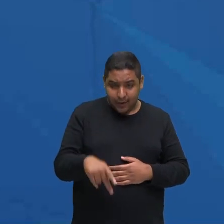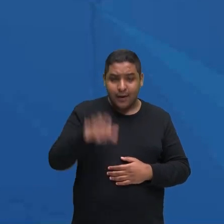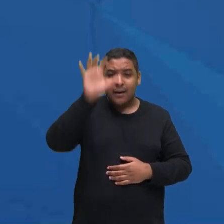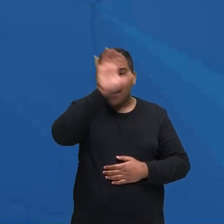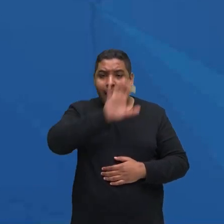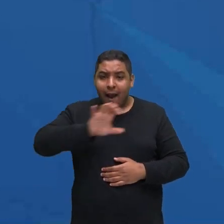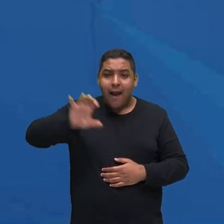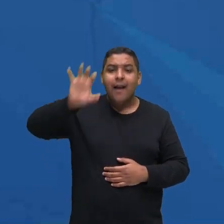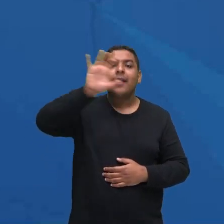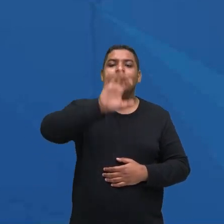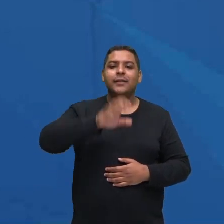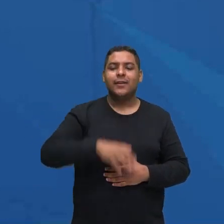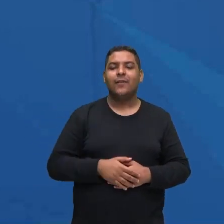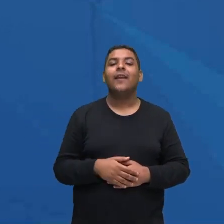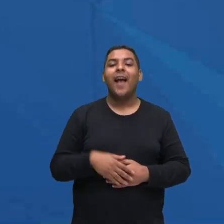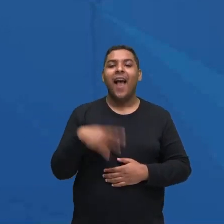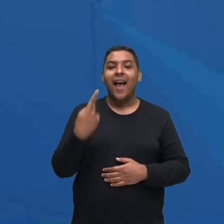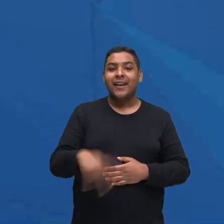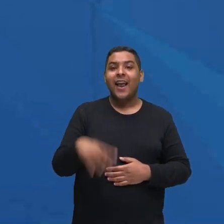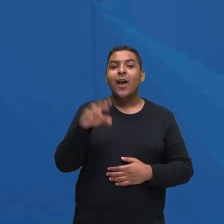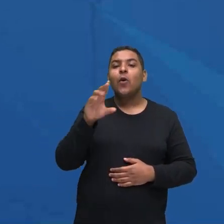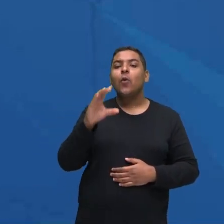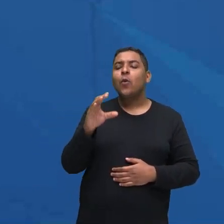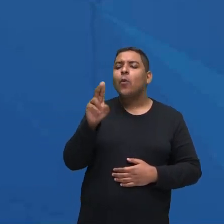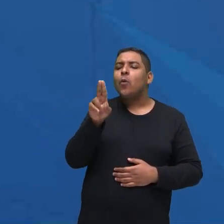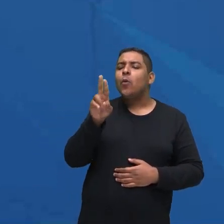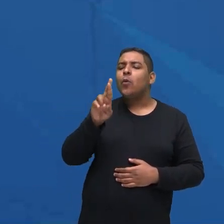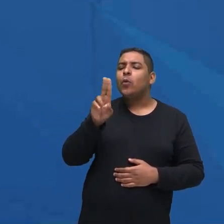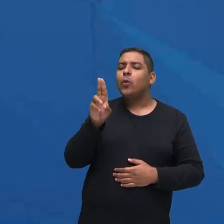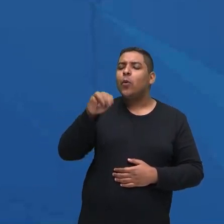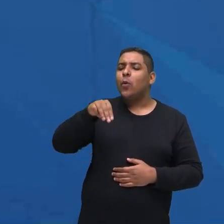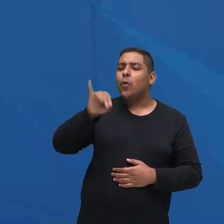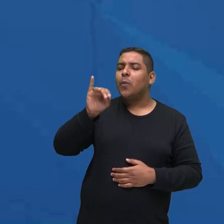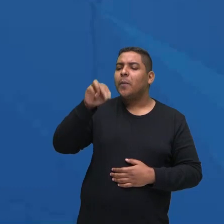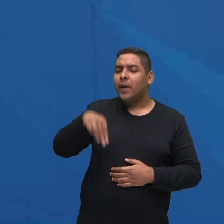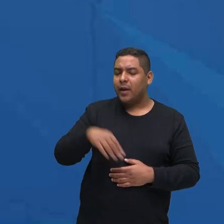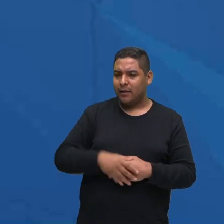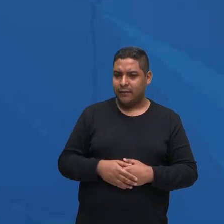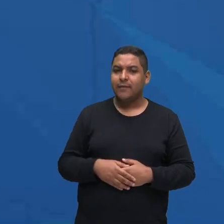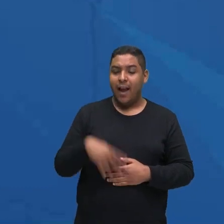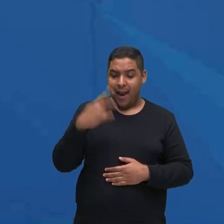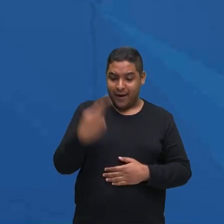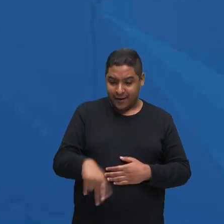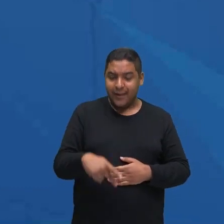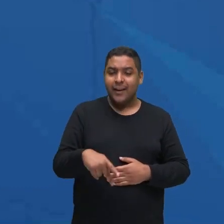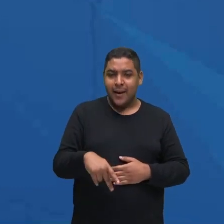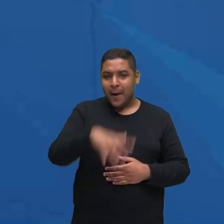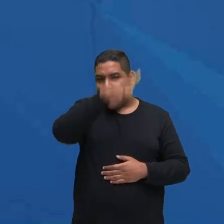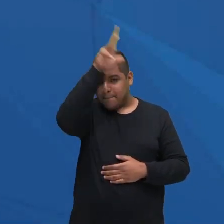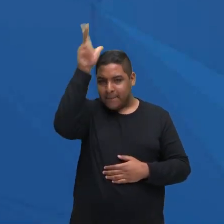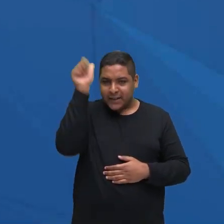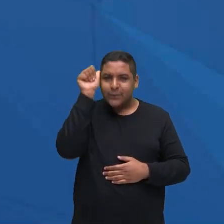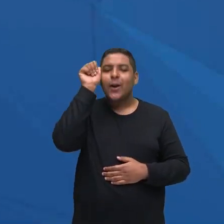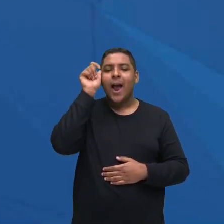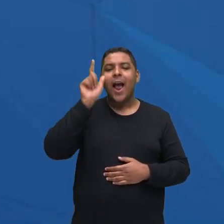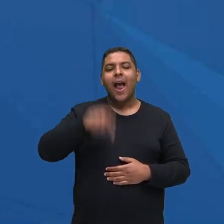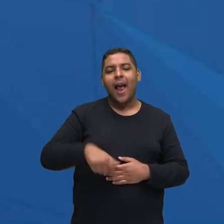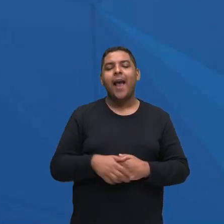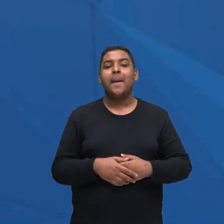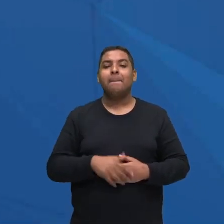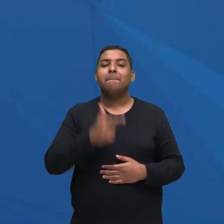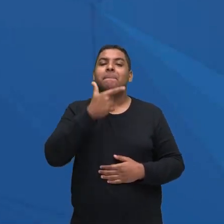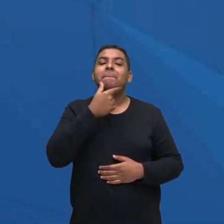é sinônimo de curumim, né? Então, vem cá, aquele curumim. Eu tô falando, então, que guri é o mesmo que, vamos para a